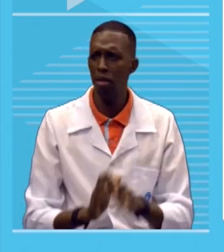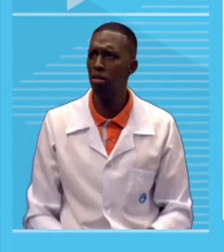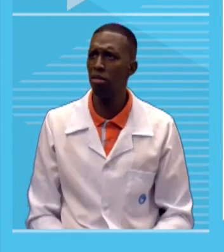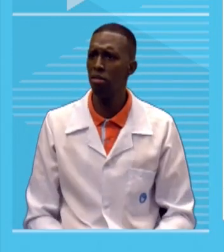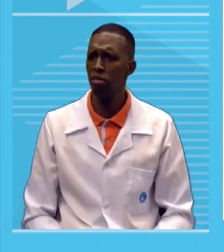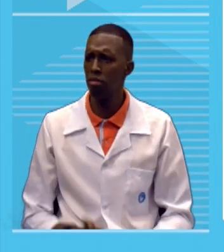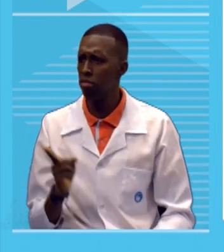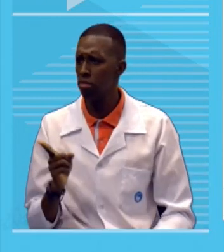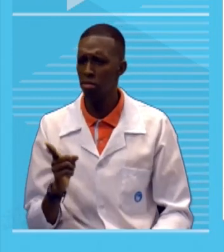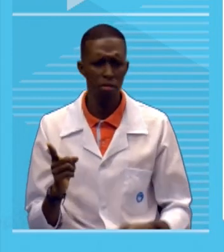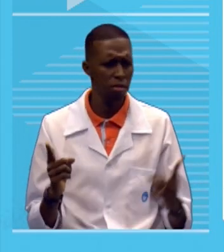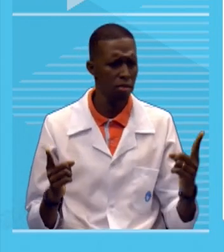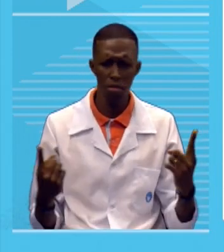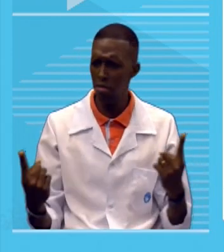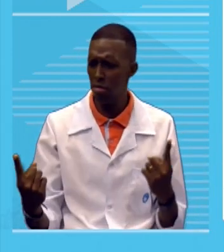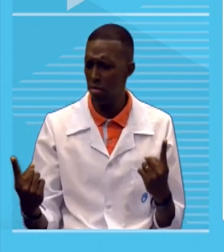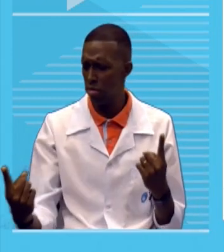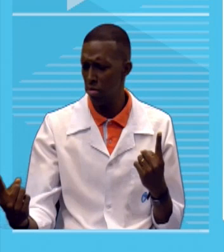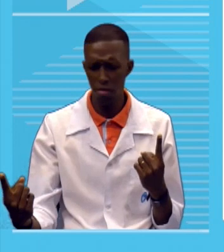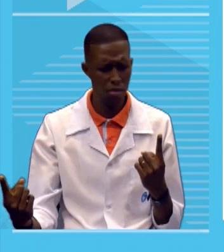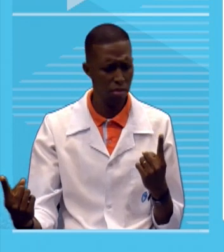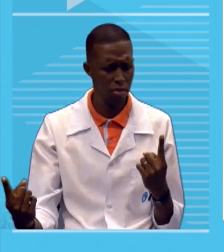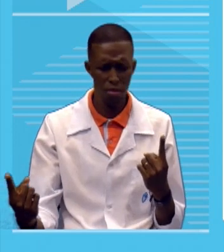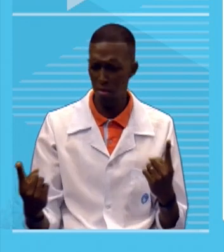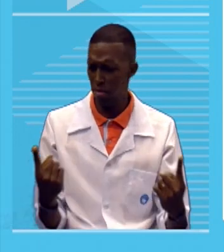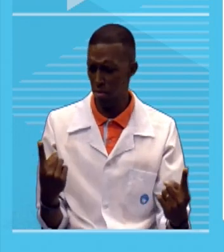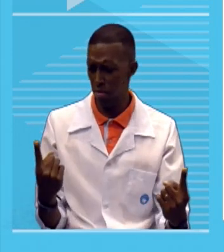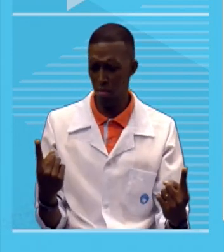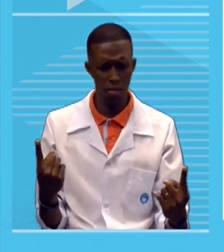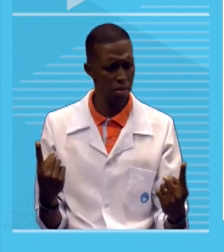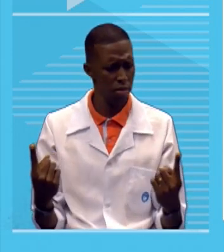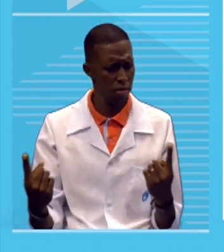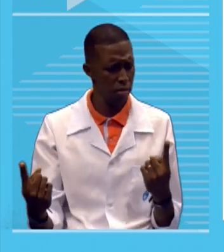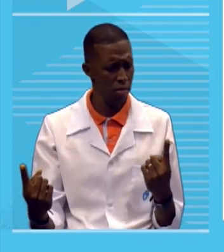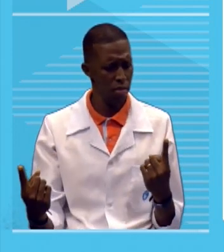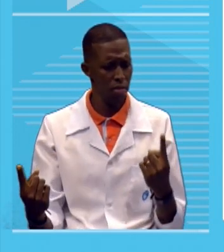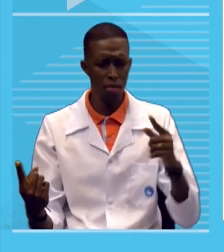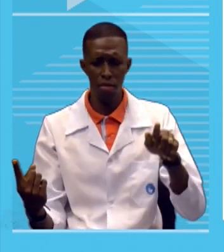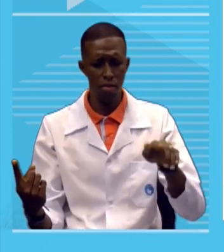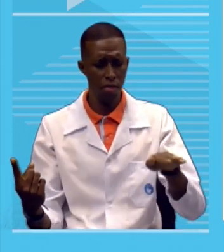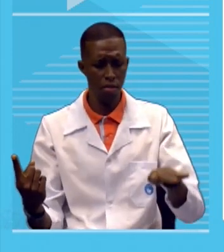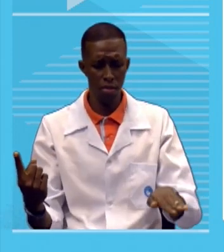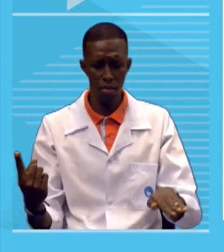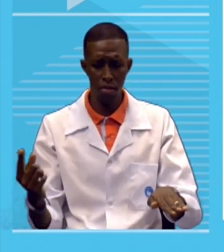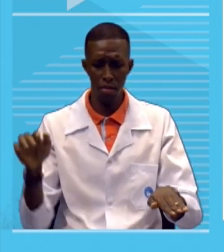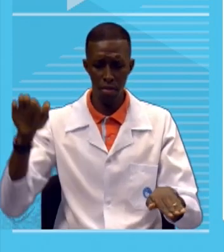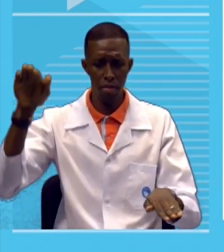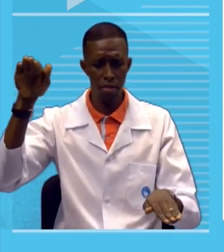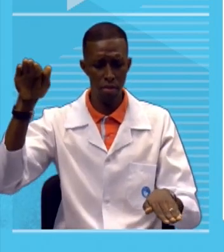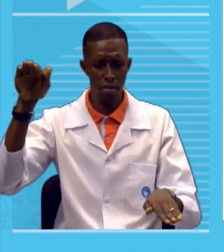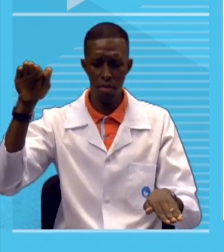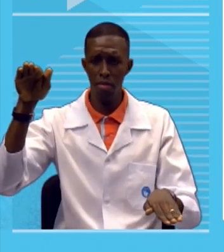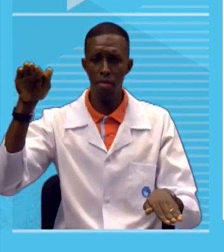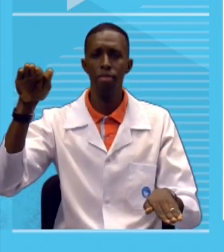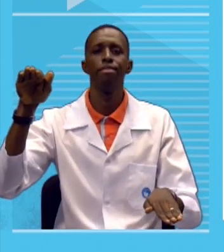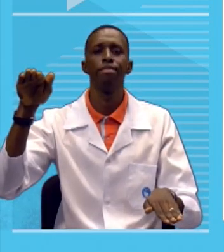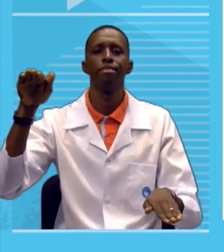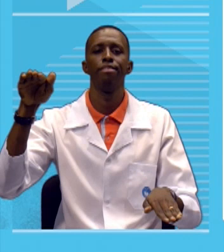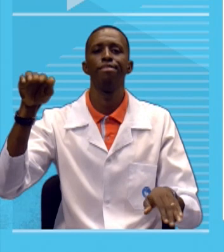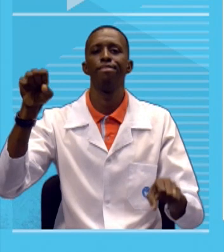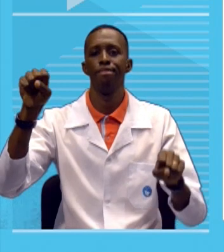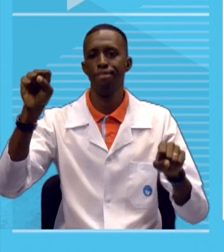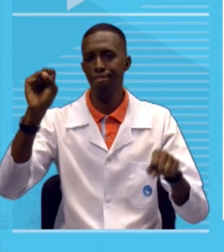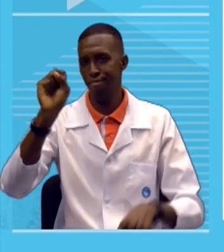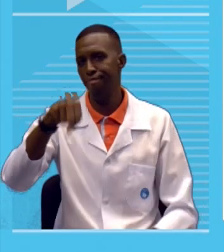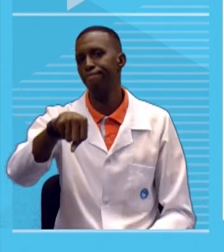Morumbi. Então, são duas realidades completamente distintas, né? E é claro, isso também se deve a uma